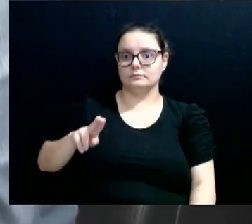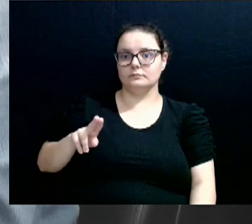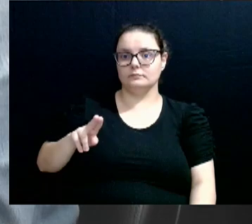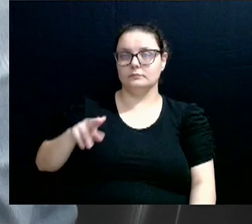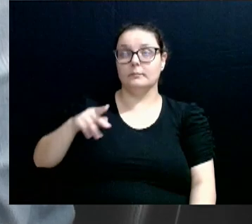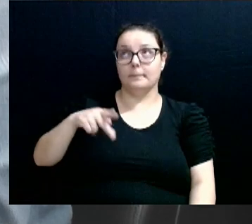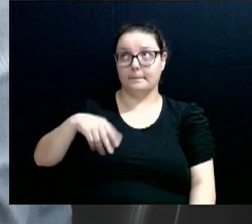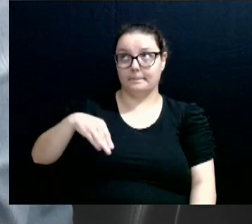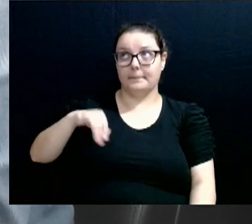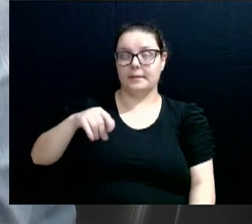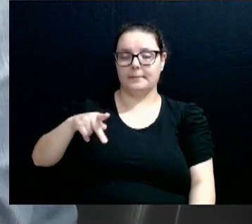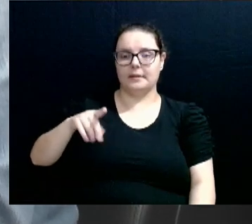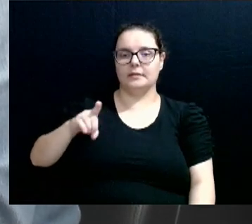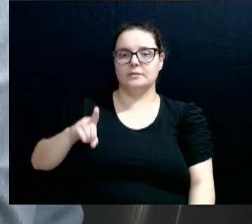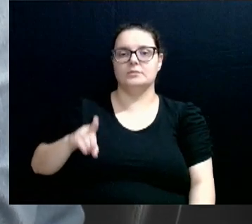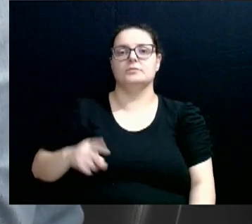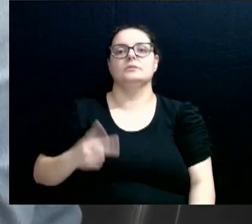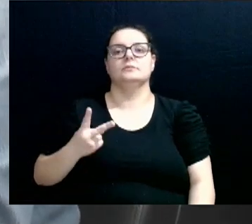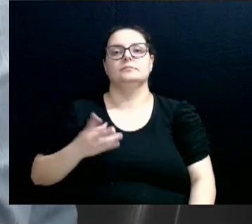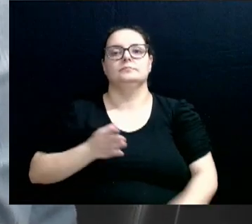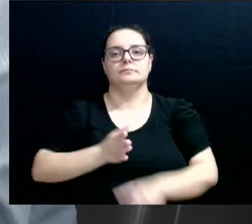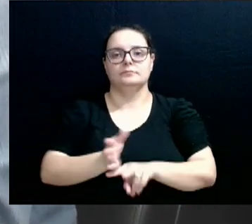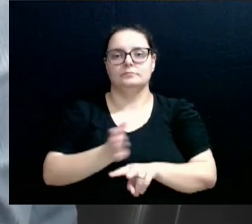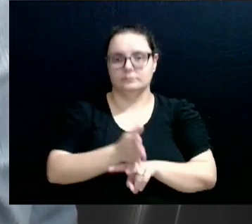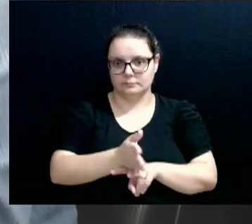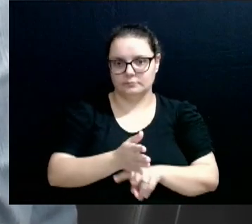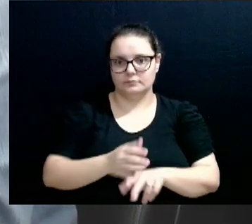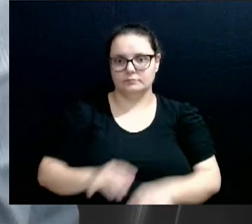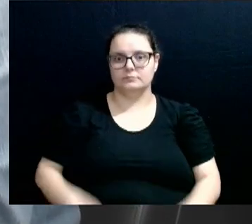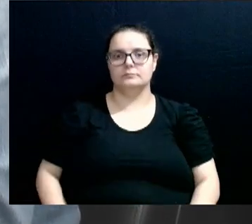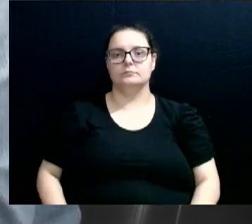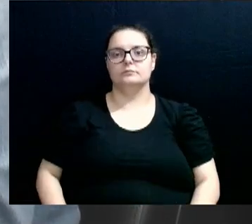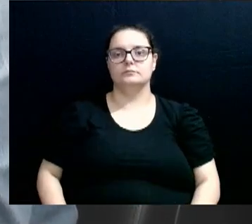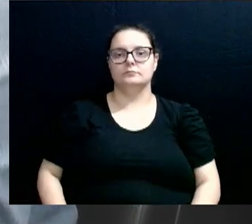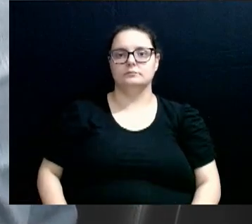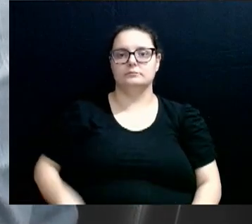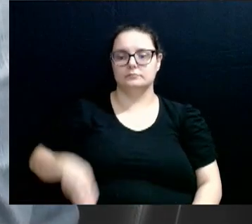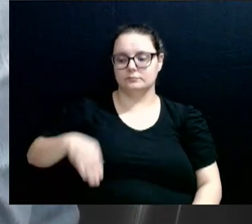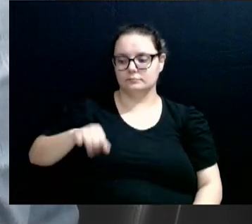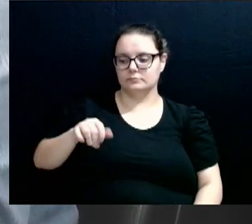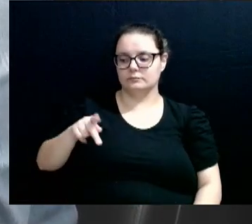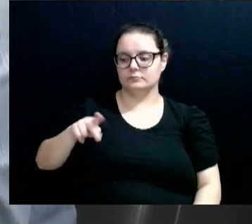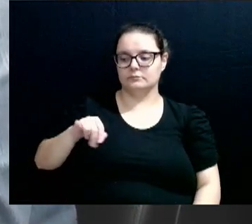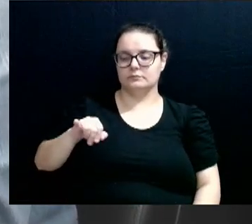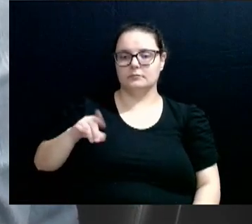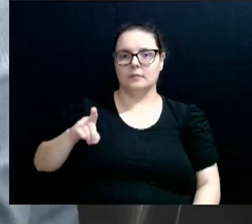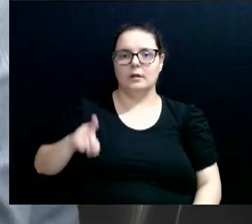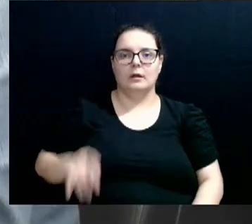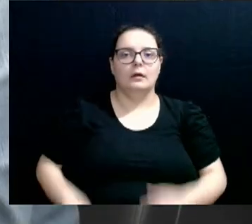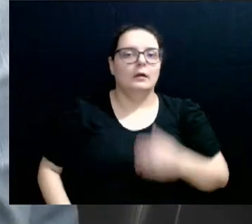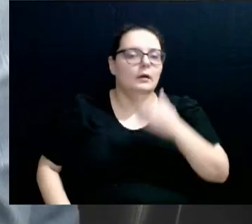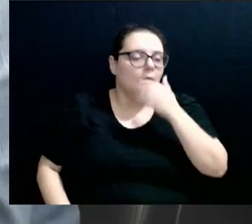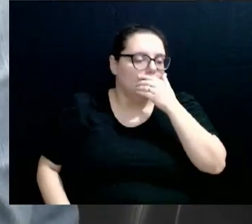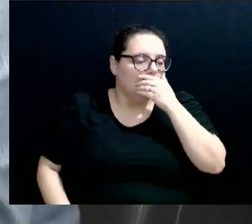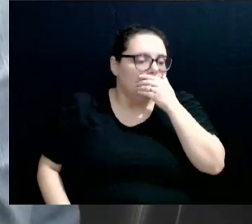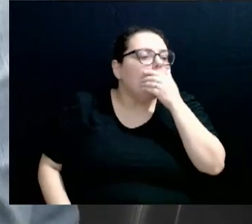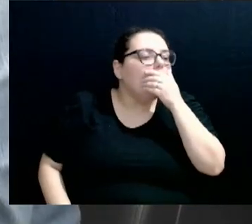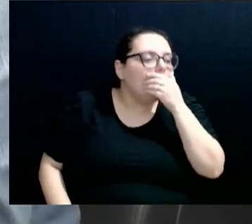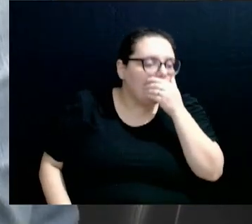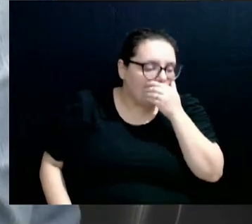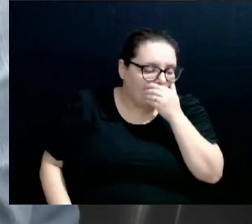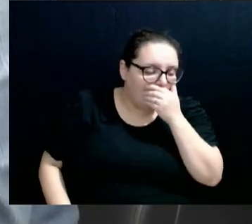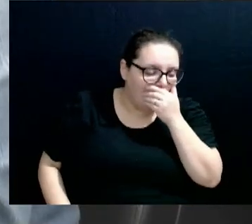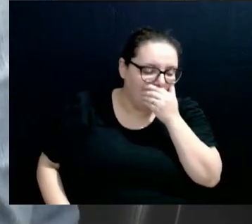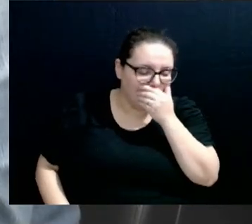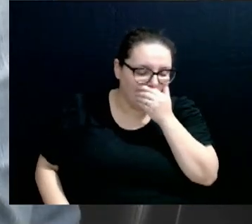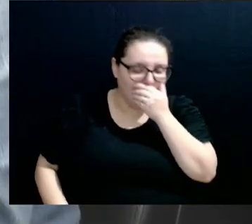vamos ter o MIPID como um observatório da educação, então, que vai estar